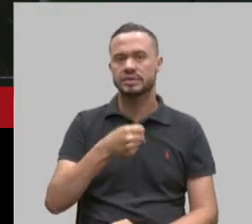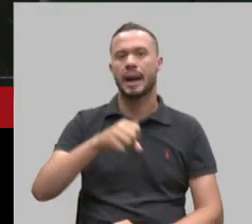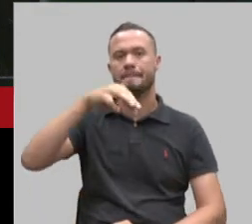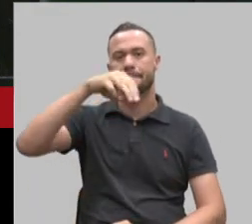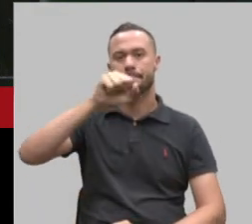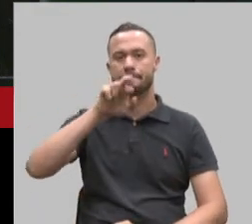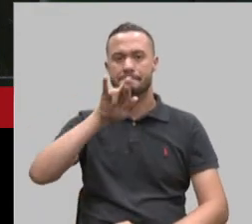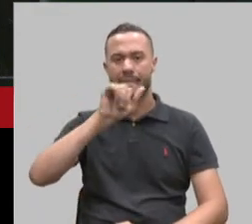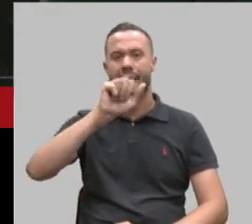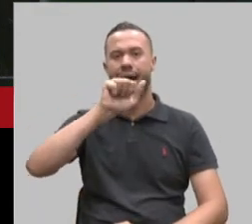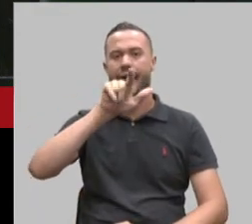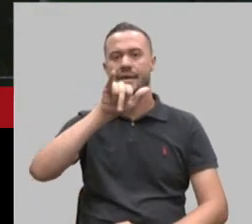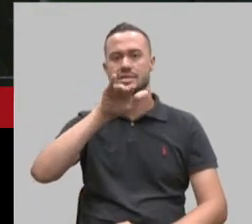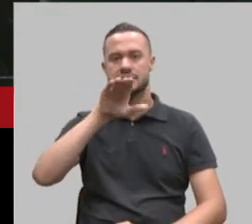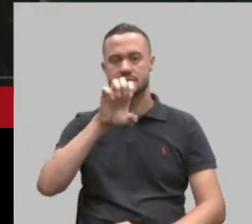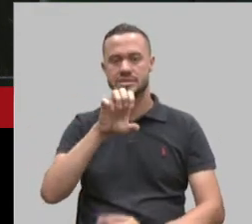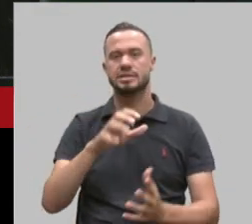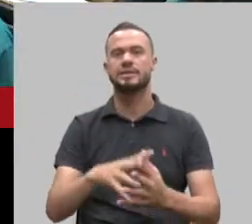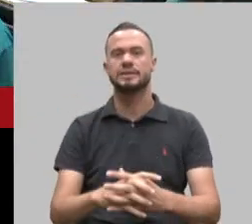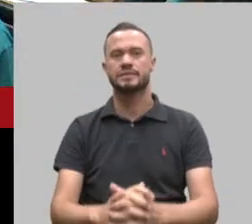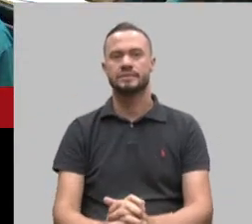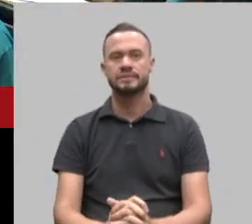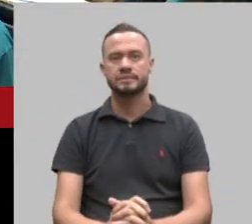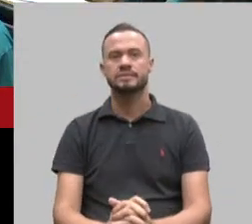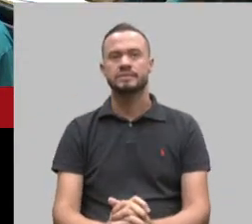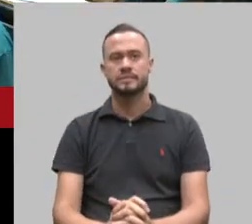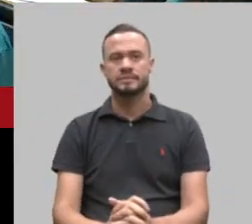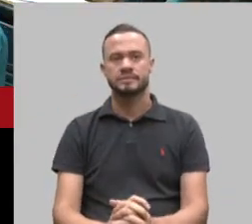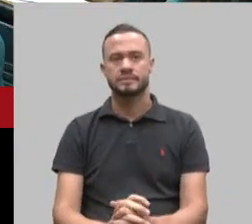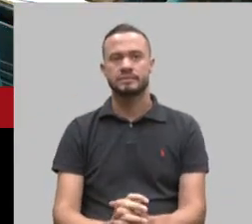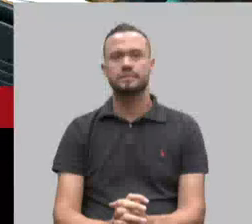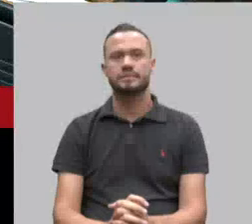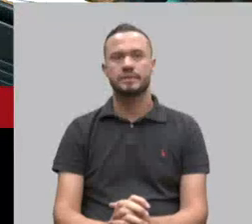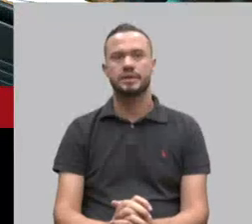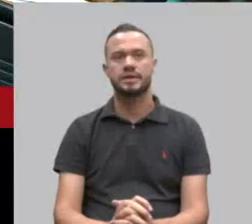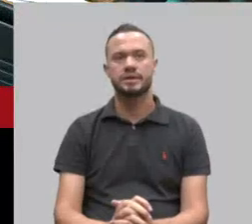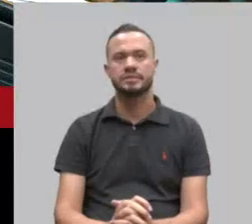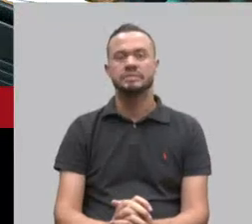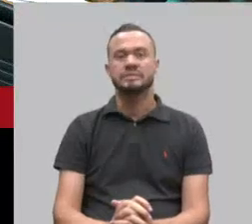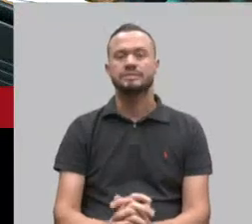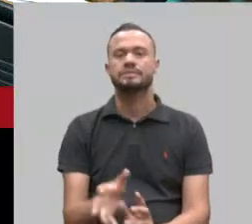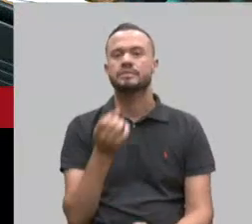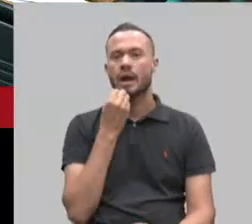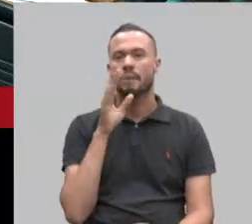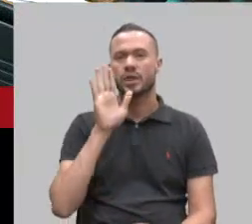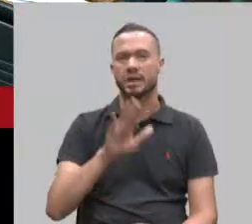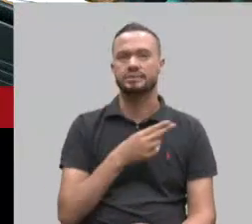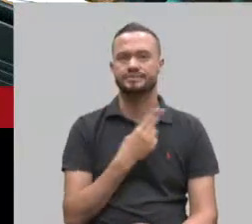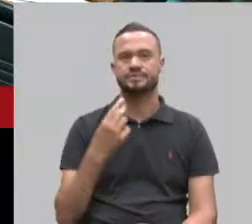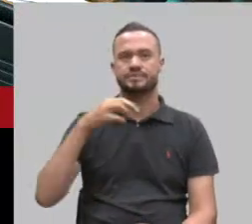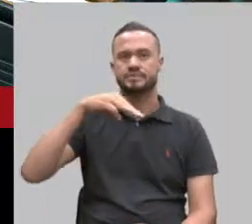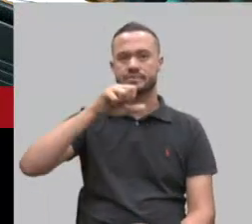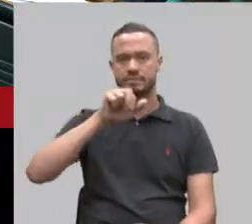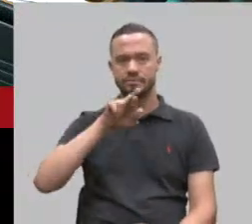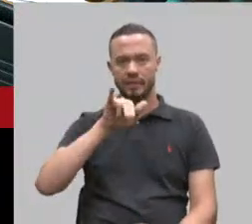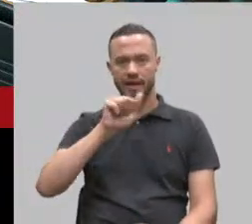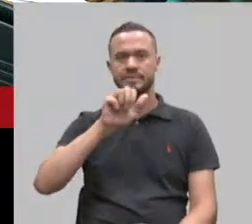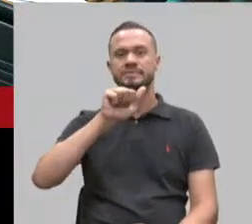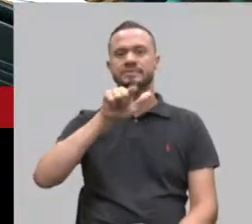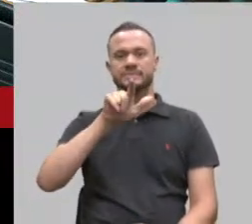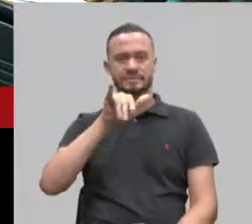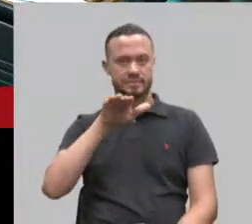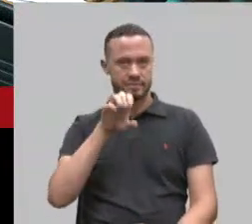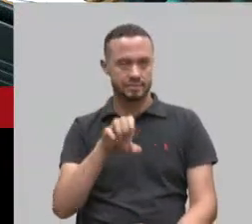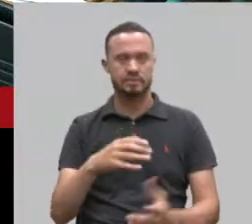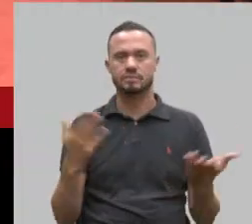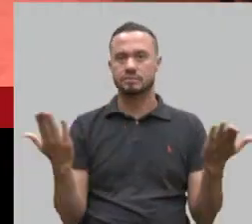Souza Maia pode começar Boa tarde gente eu sou Maria Alice eu sou de Passos Paulos Sudoeste e hoje T aqui